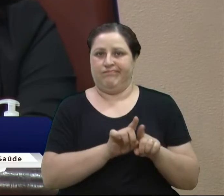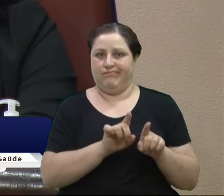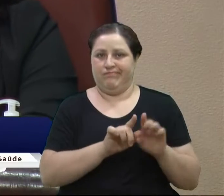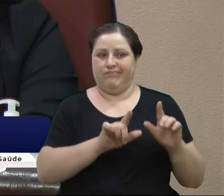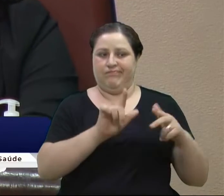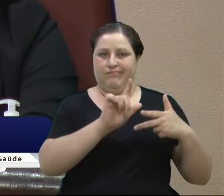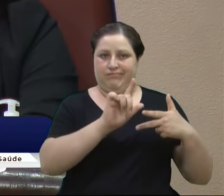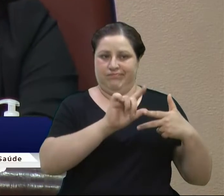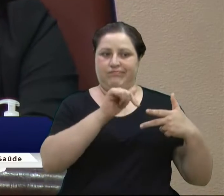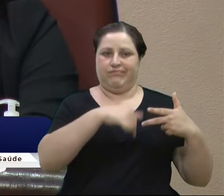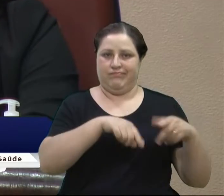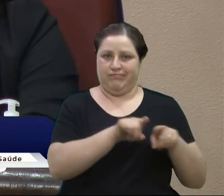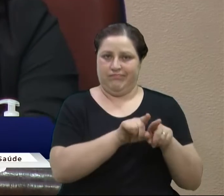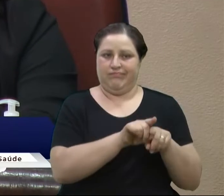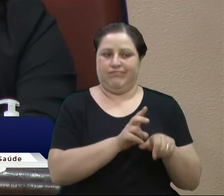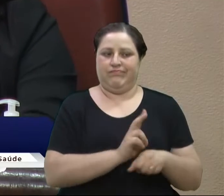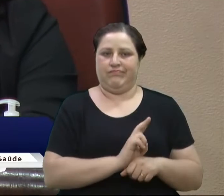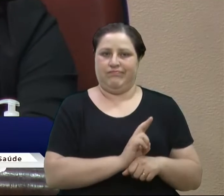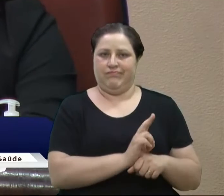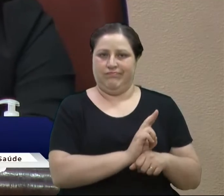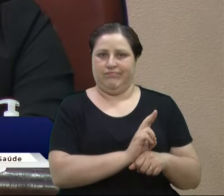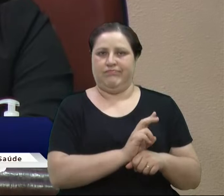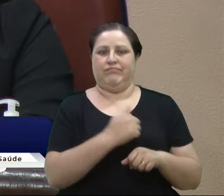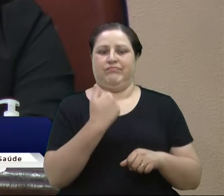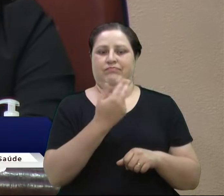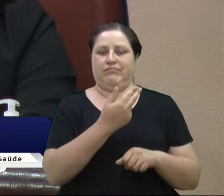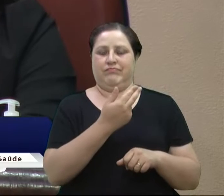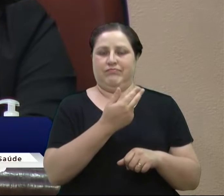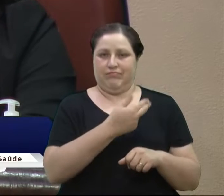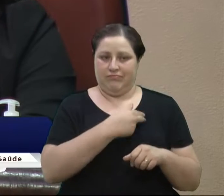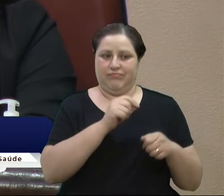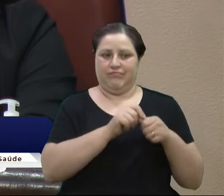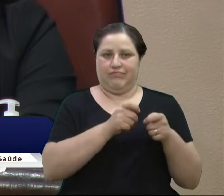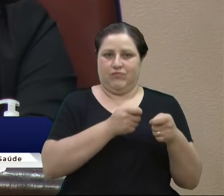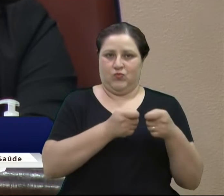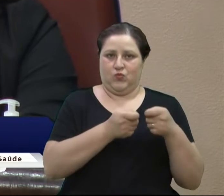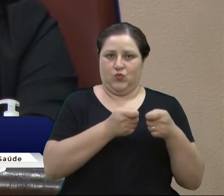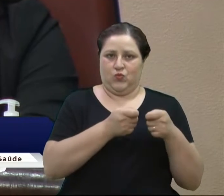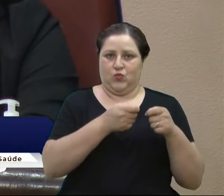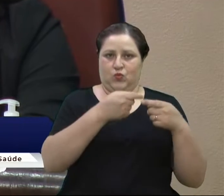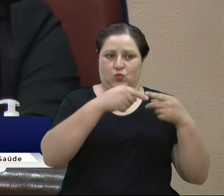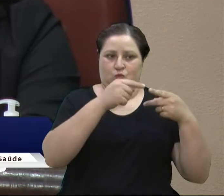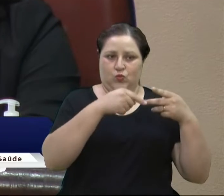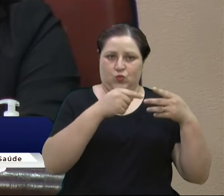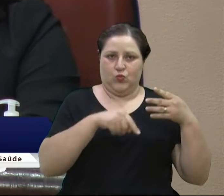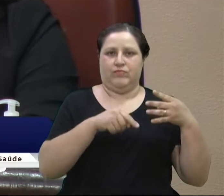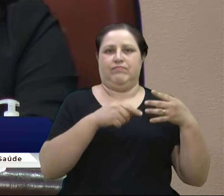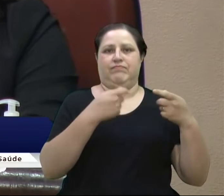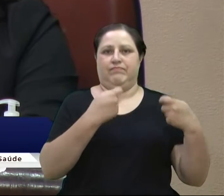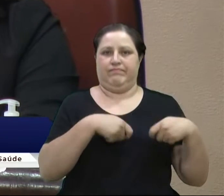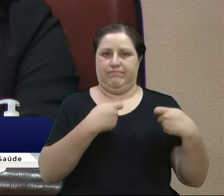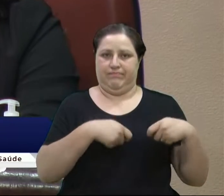Legislativo aqui, né, fazem a gerência e os apontamentos necessários.